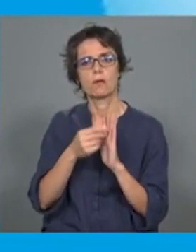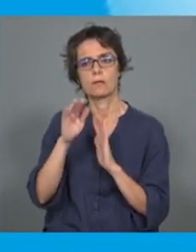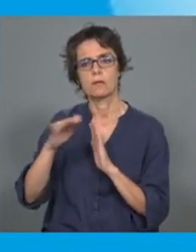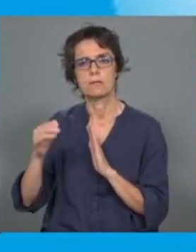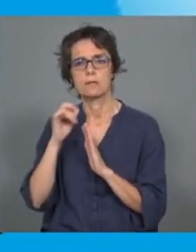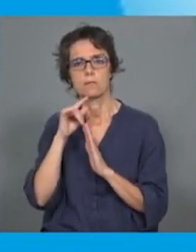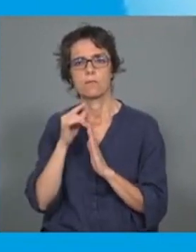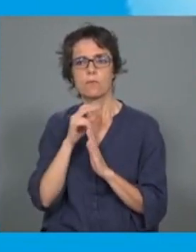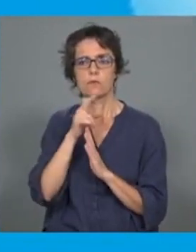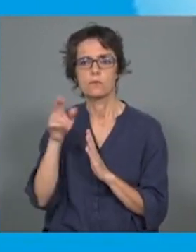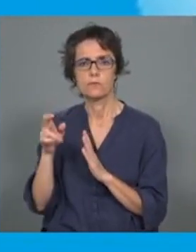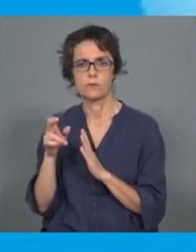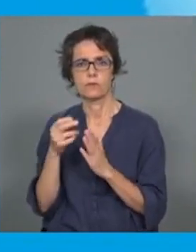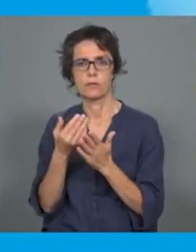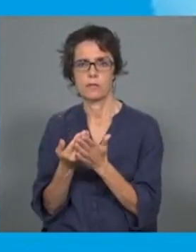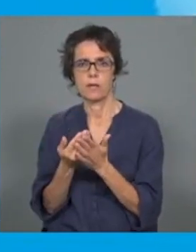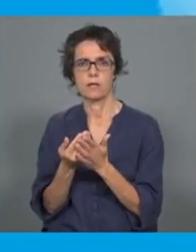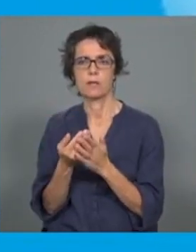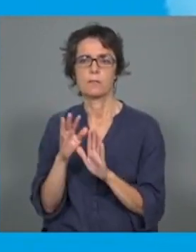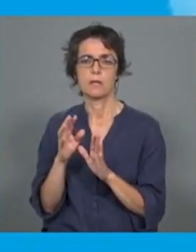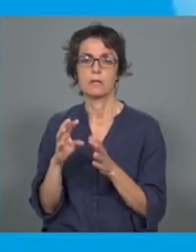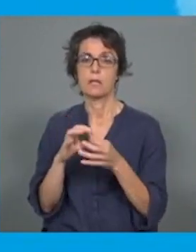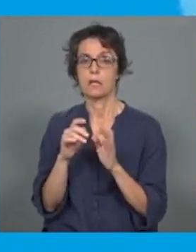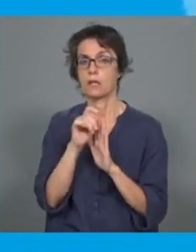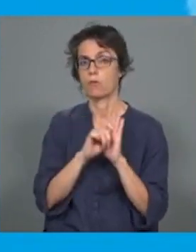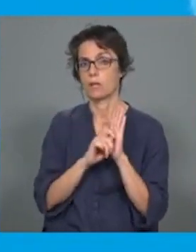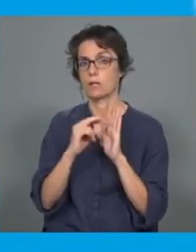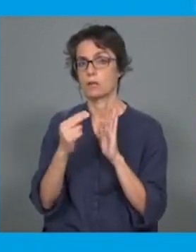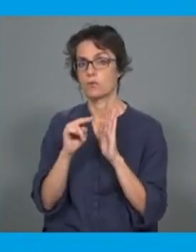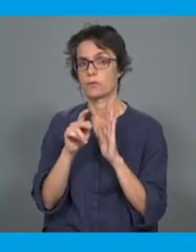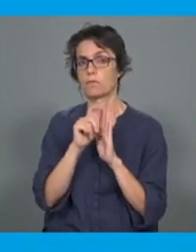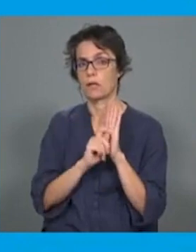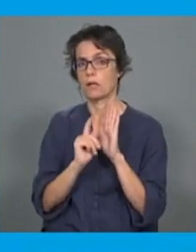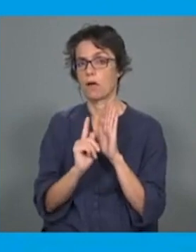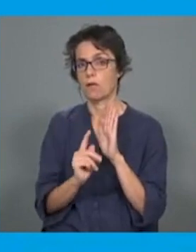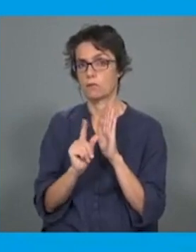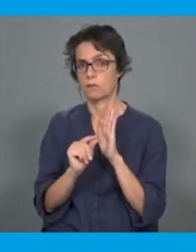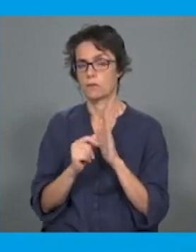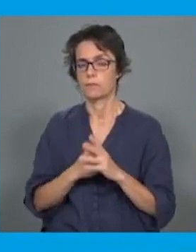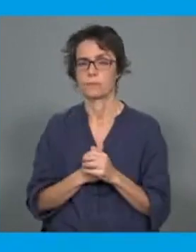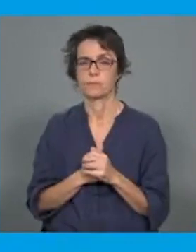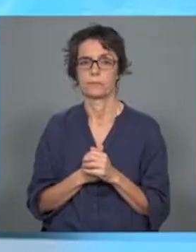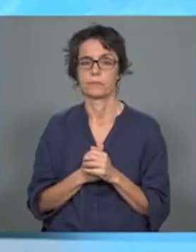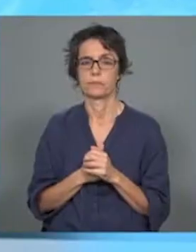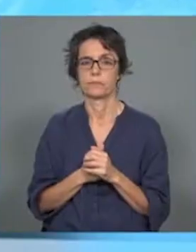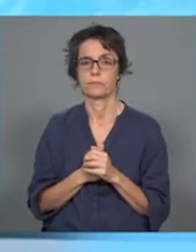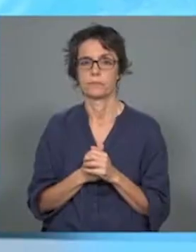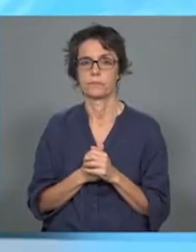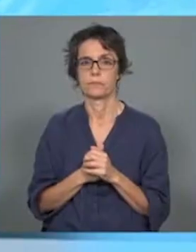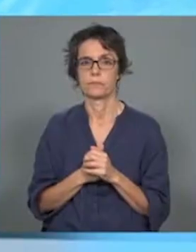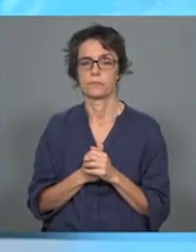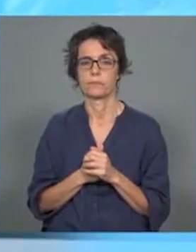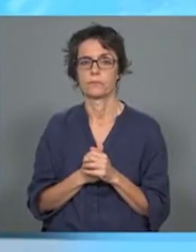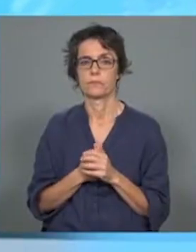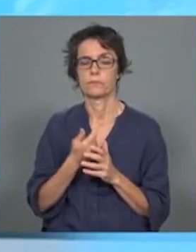mas também as respostas do modo ético, deste novo olhar ético, é possível no tratamento da dor. E perguntava-lhe, professor